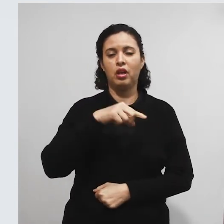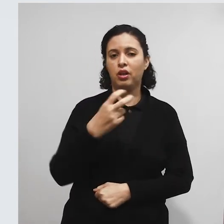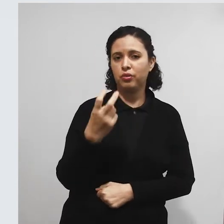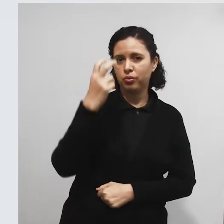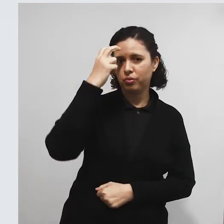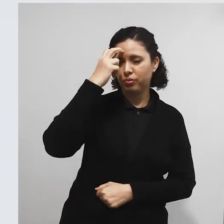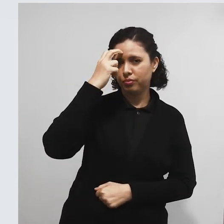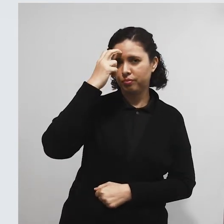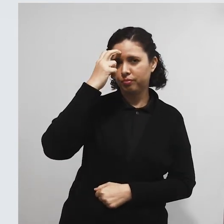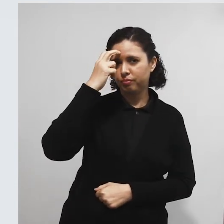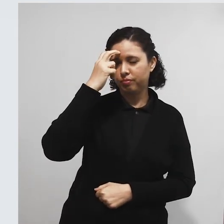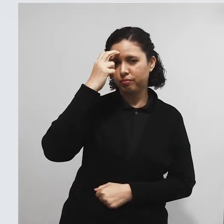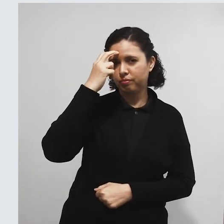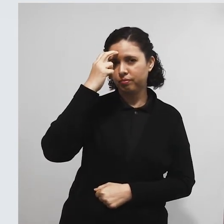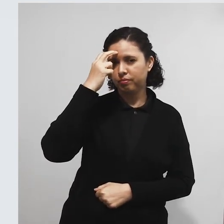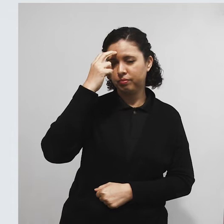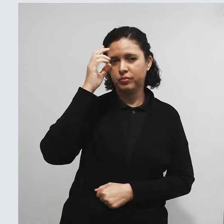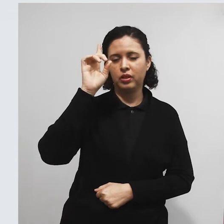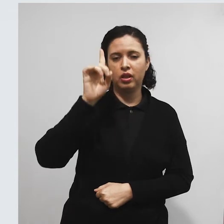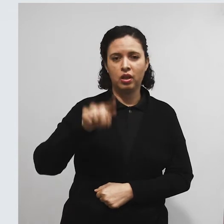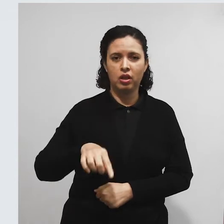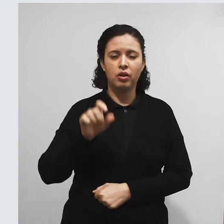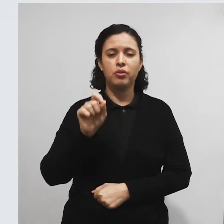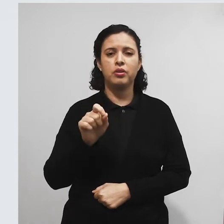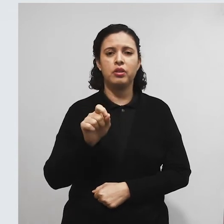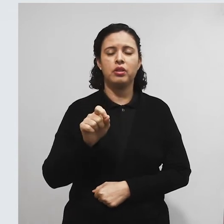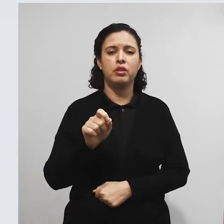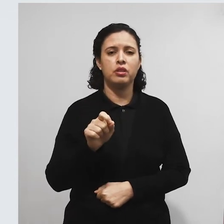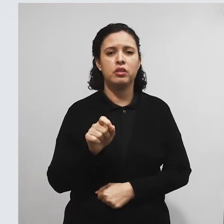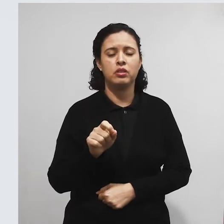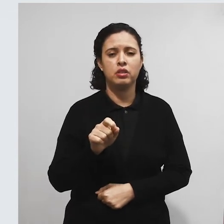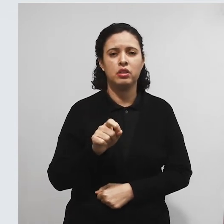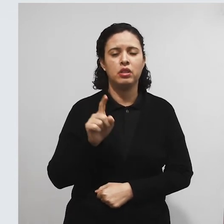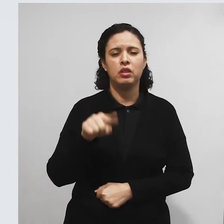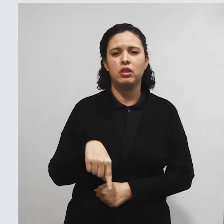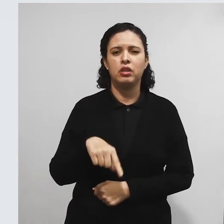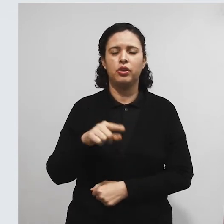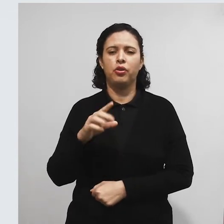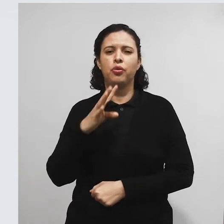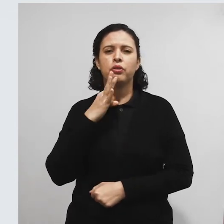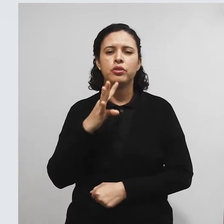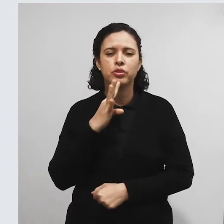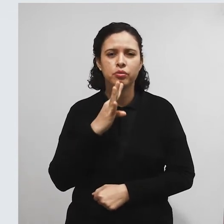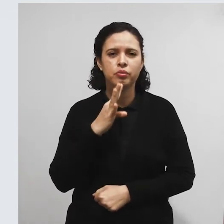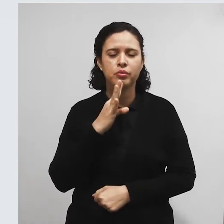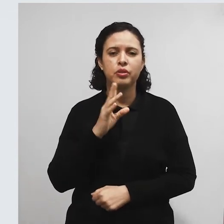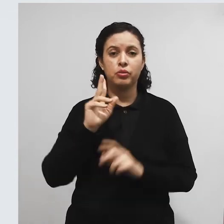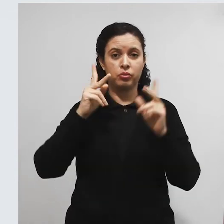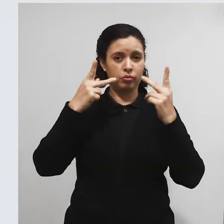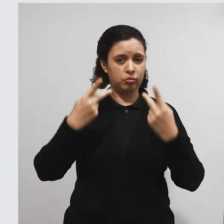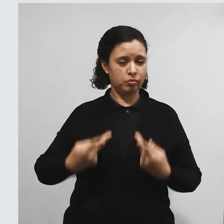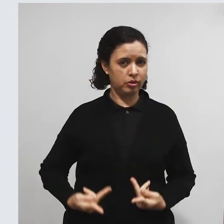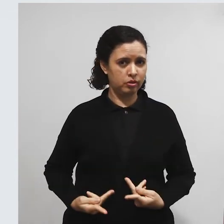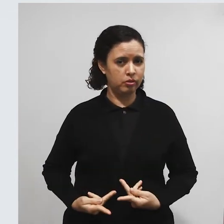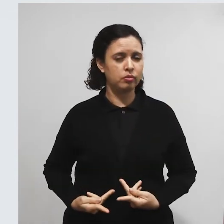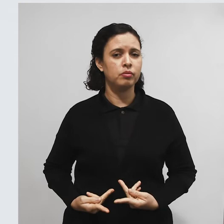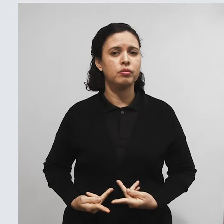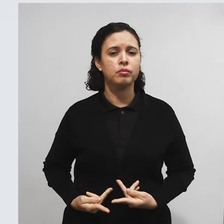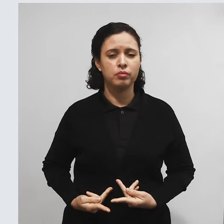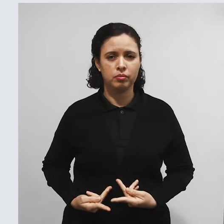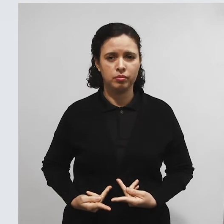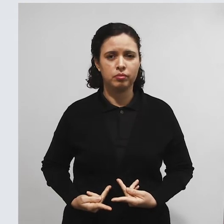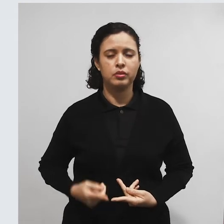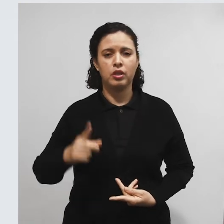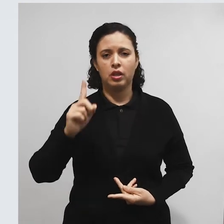cultura é, de um modo geral, o acúmulo do conhecimento humano, eu já falei inicialmente para vocês, de